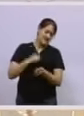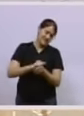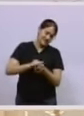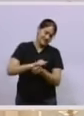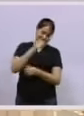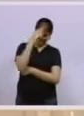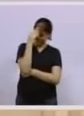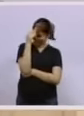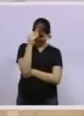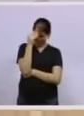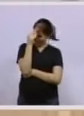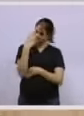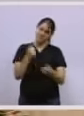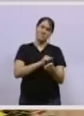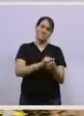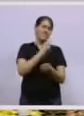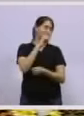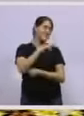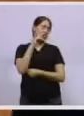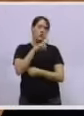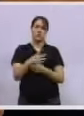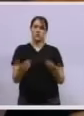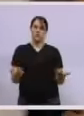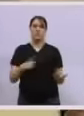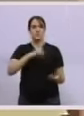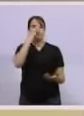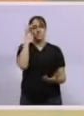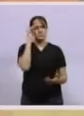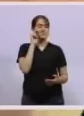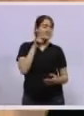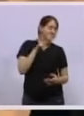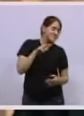Nossa Senhora, não vou dar conta disso não. Tem gente que é assim.